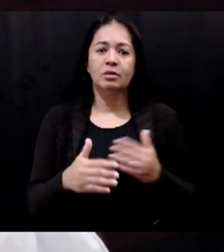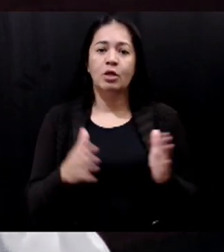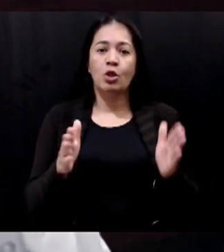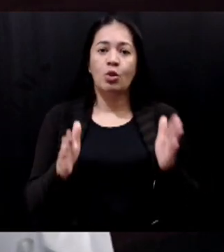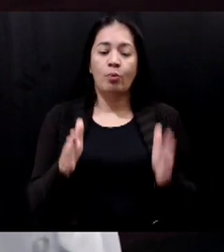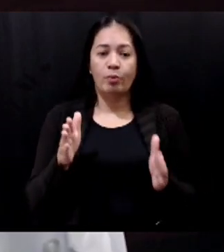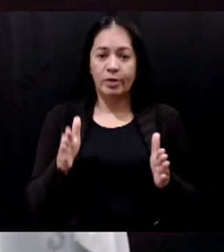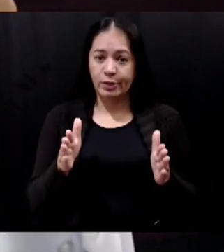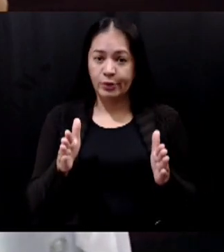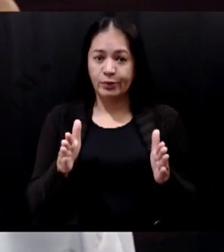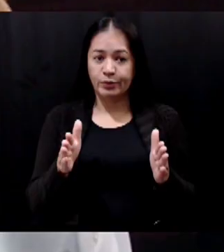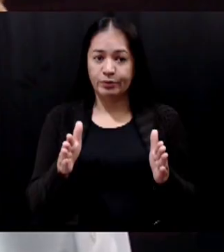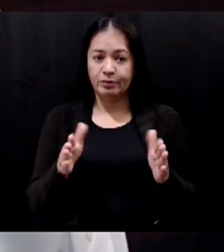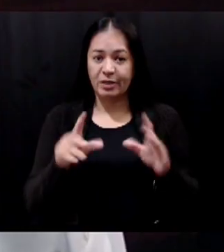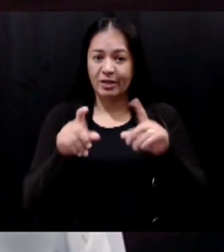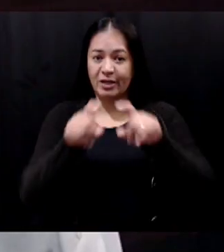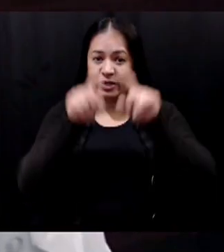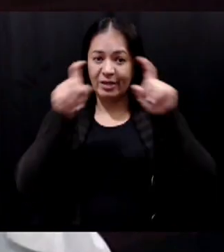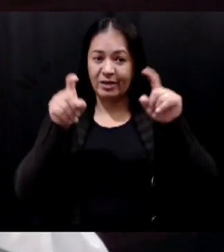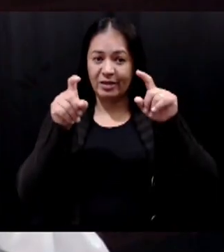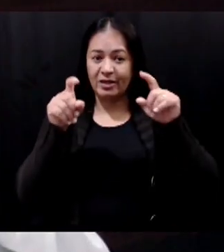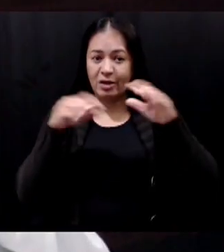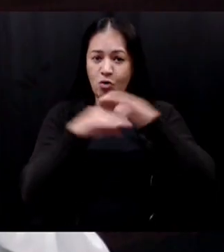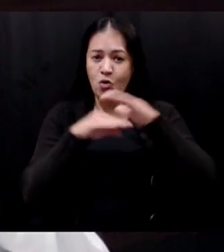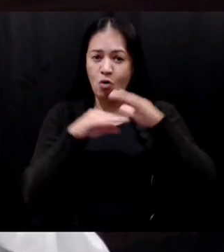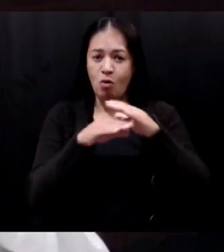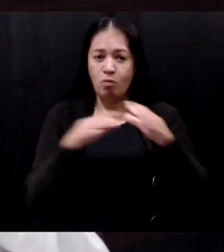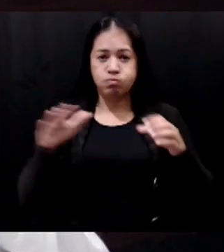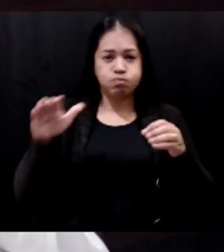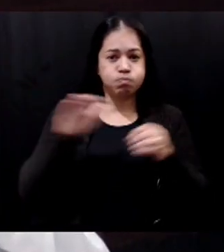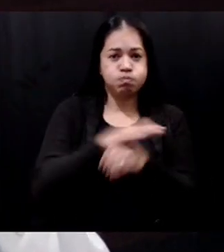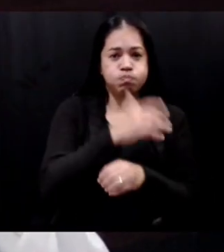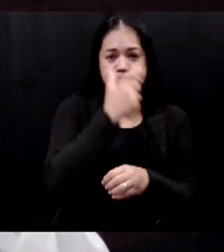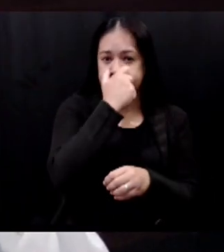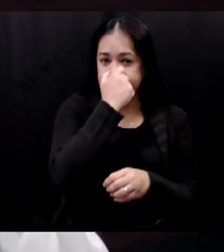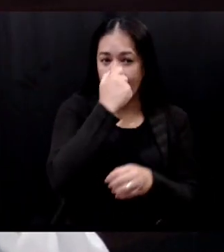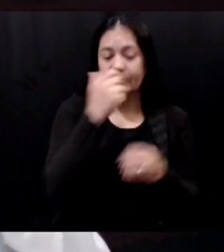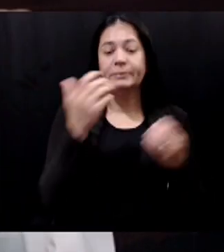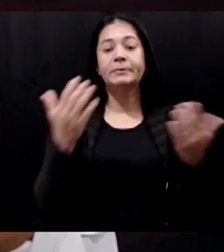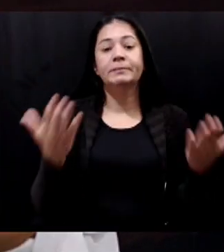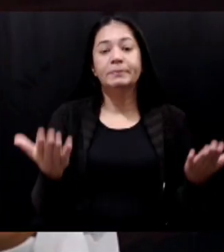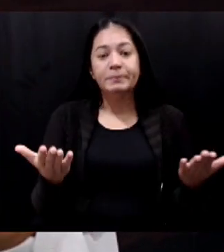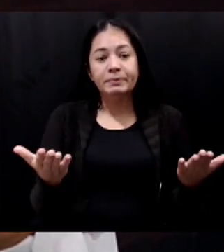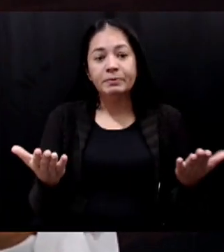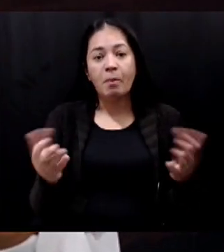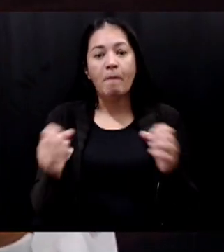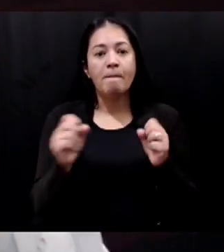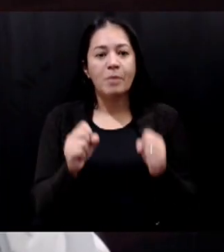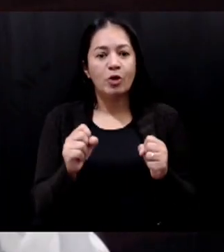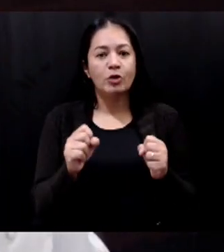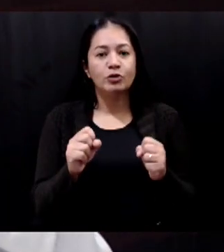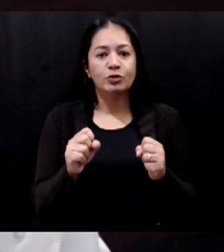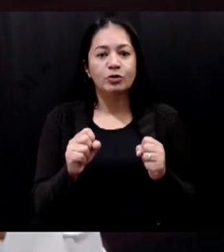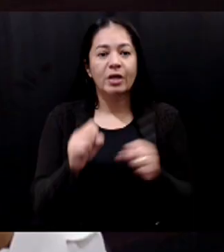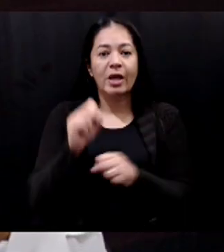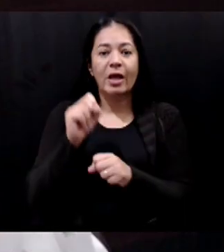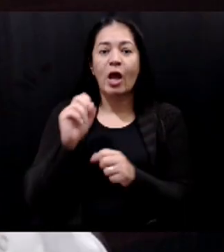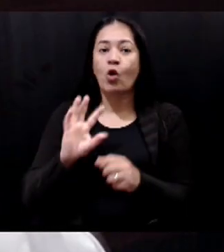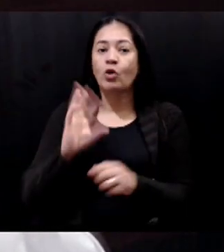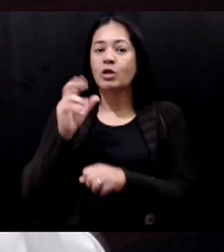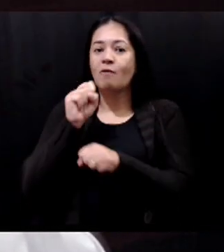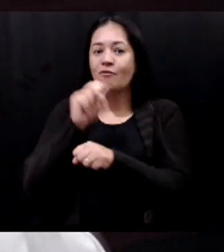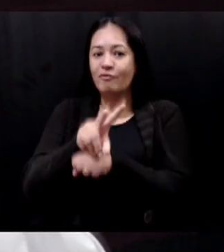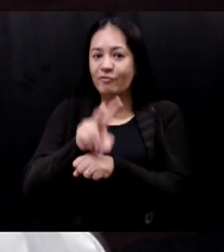aquele armazenamento vai ficando cheio, né? E aí pode desencadear um vírus. E esse